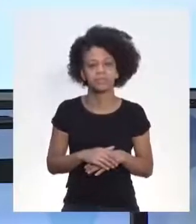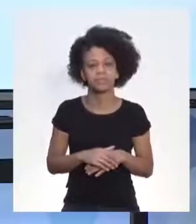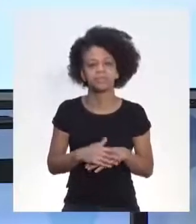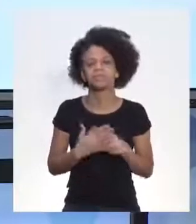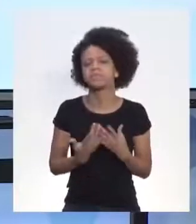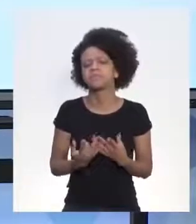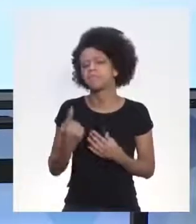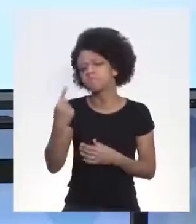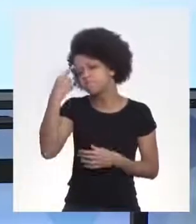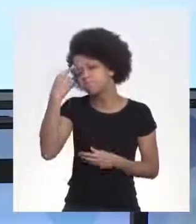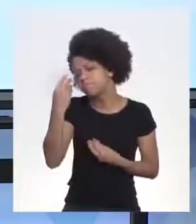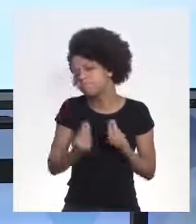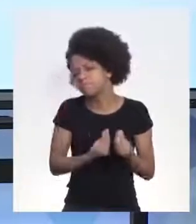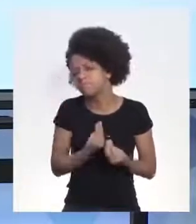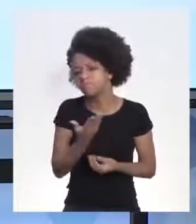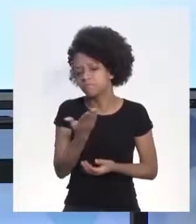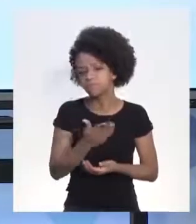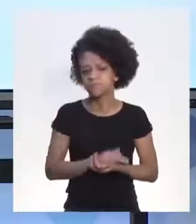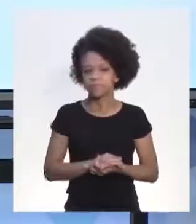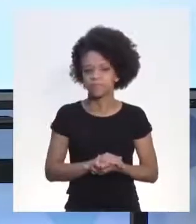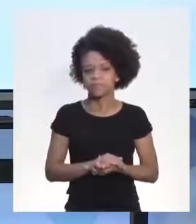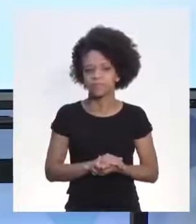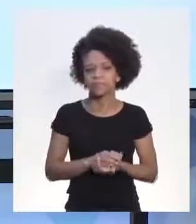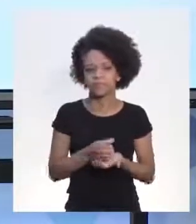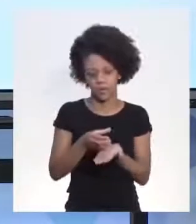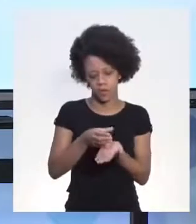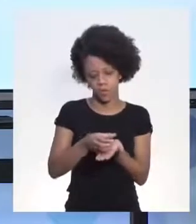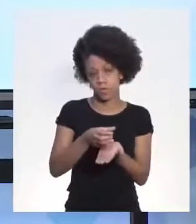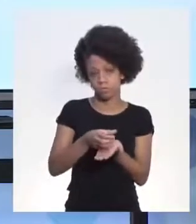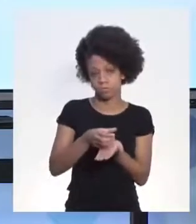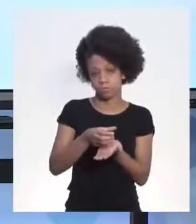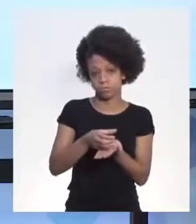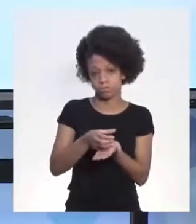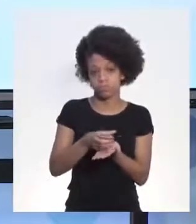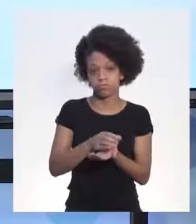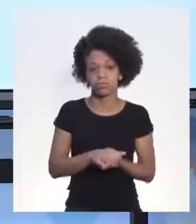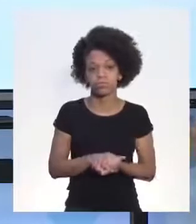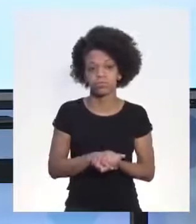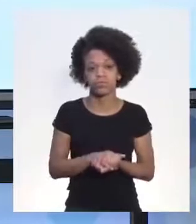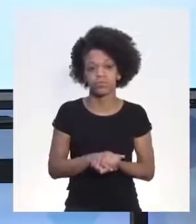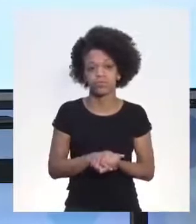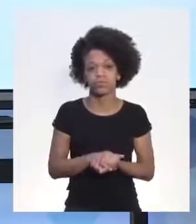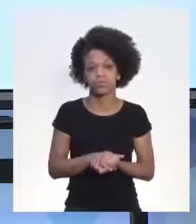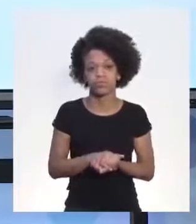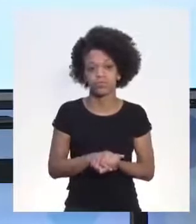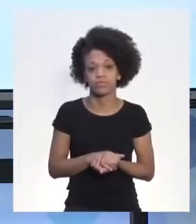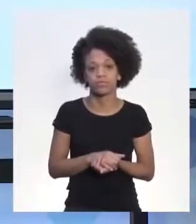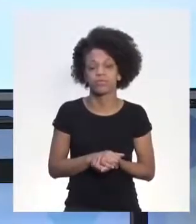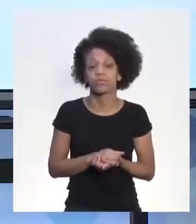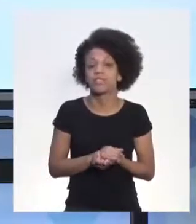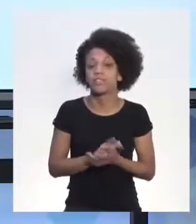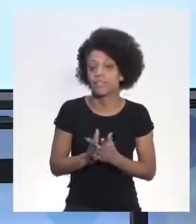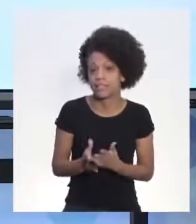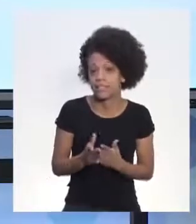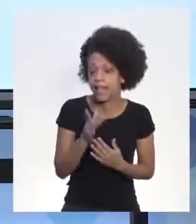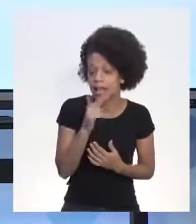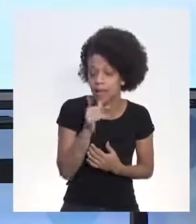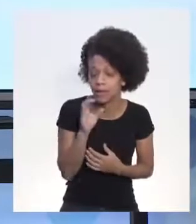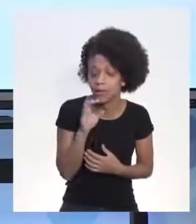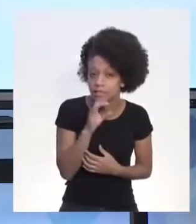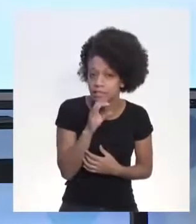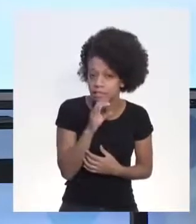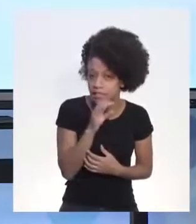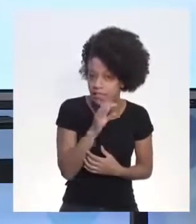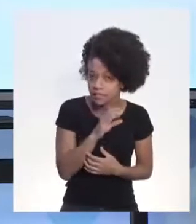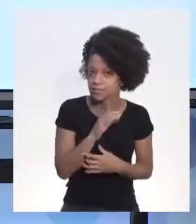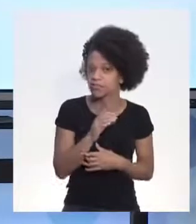qual que é a ideia? Eu vou pegar um recipiente e eu vou colocar água quente. Aí, pode pôr